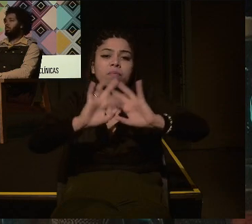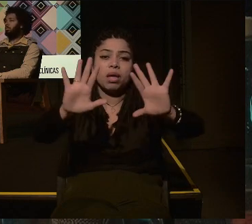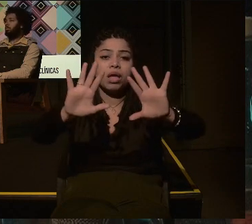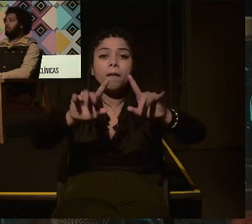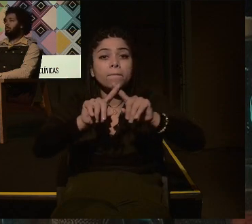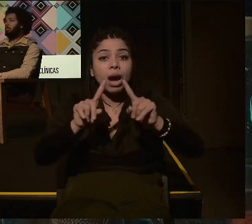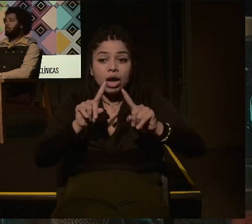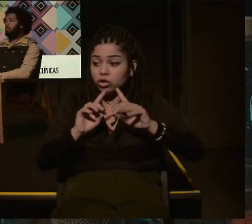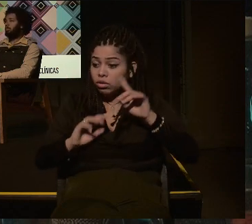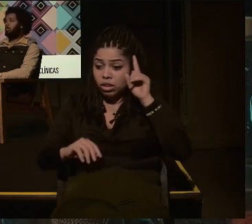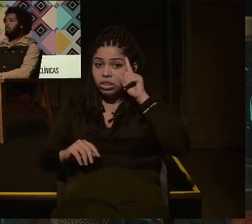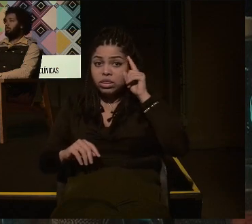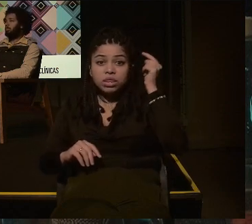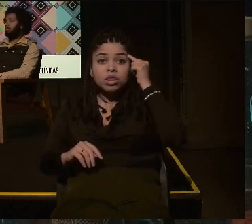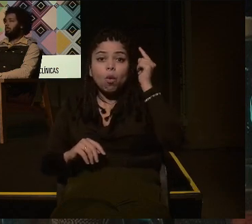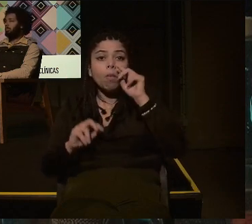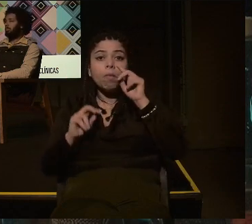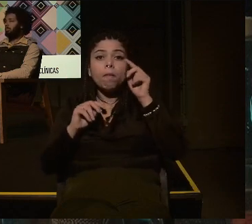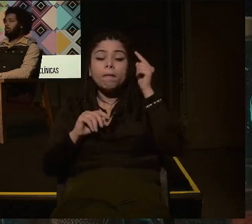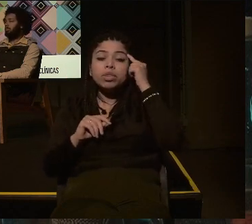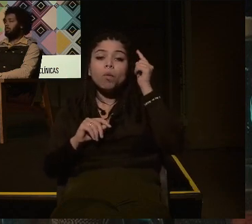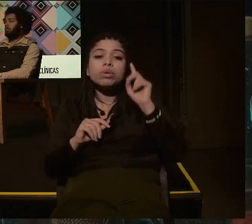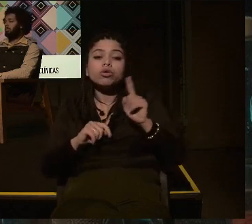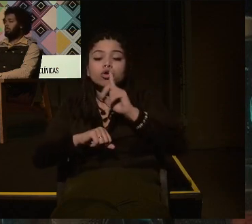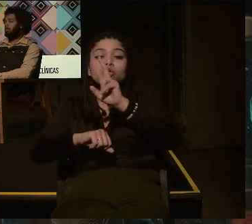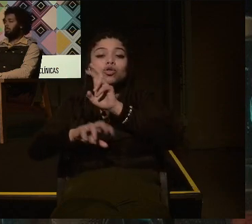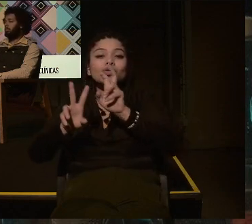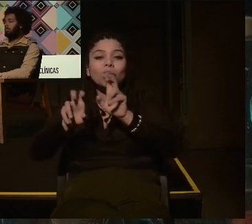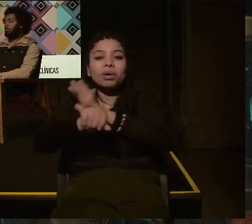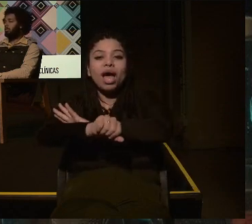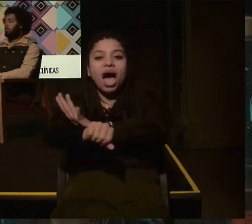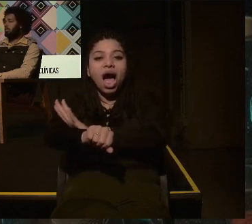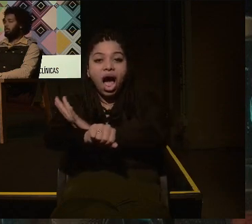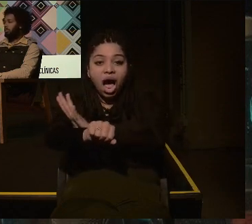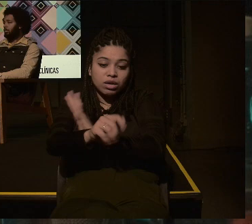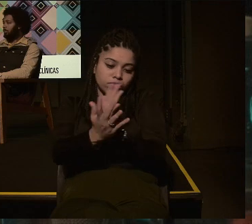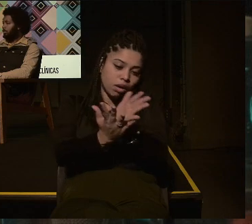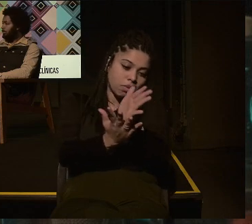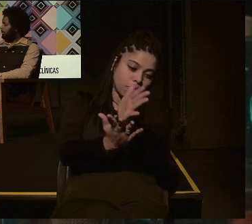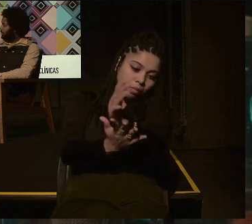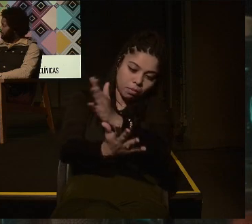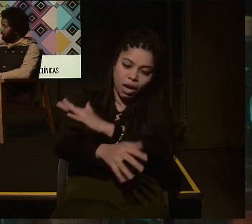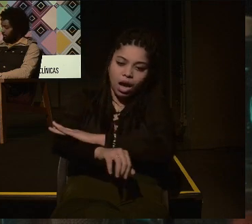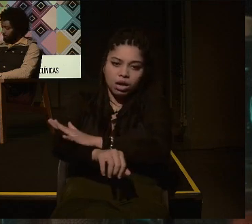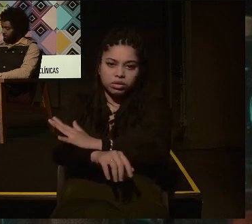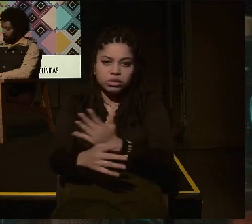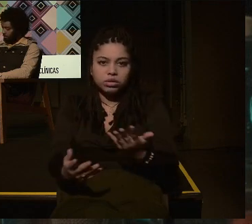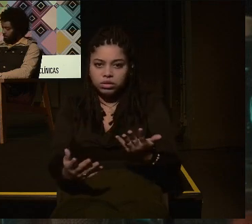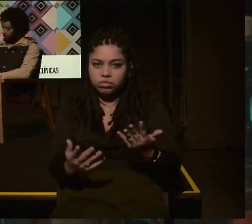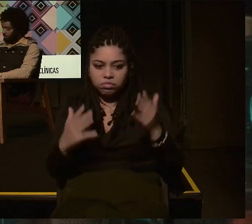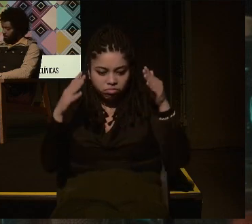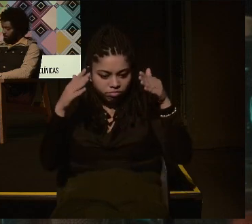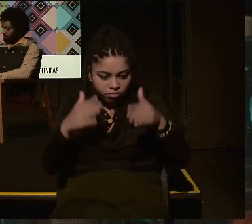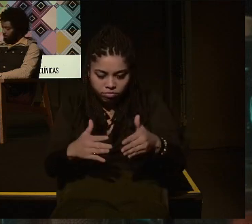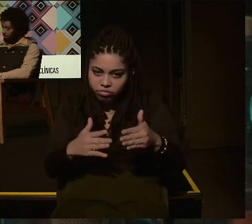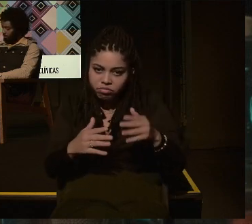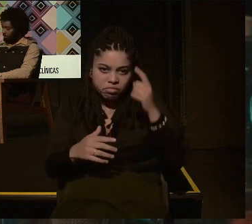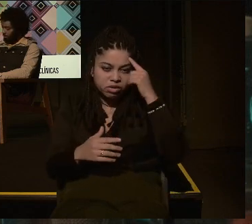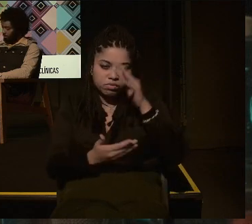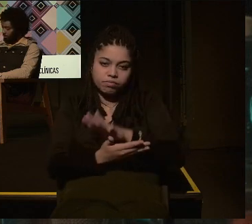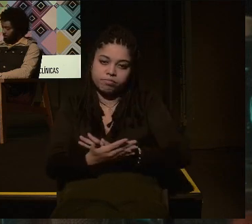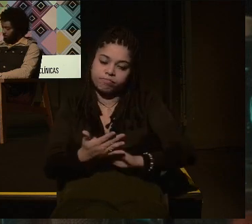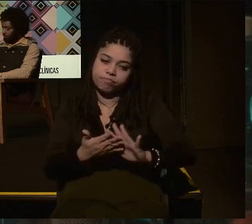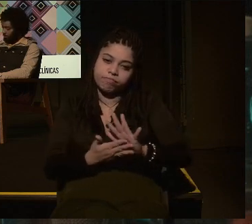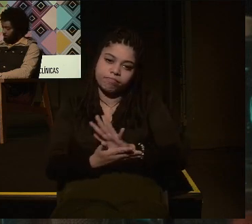raça, racismo, de modo transversal, de modo central na sua discussão?